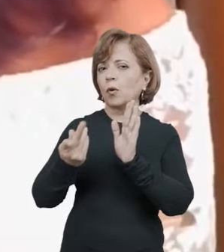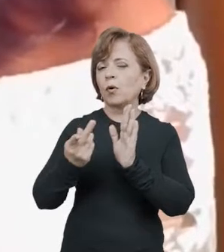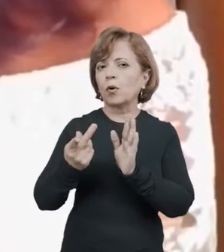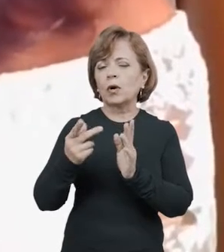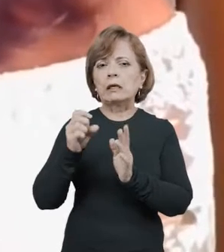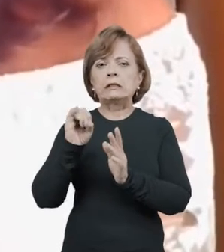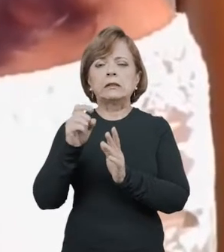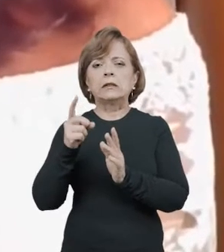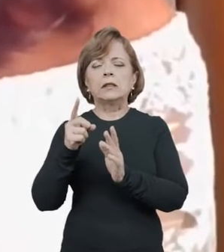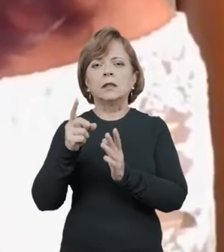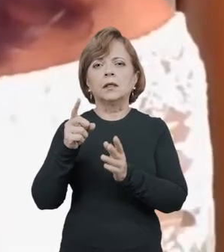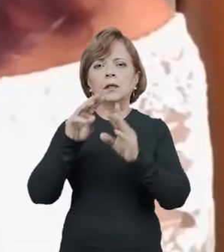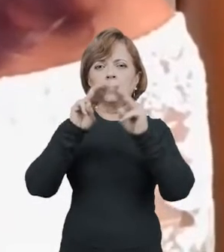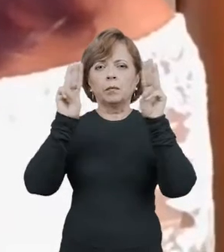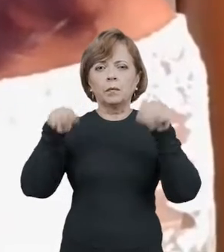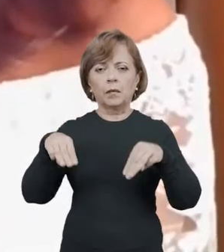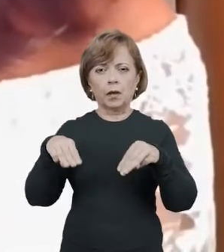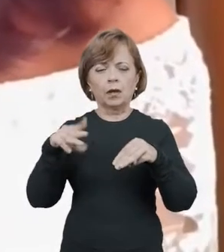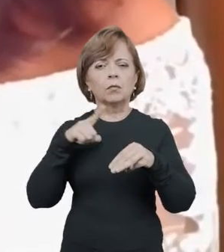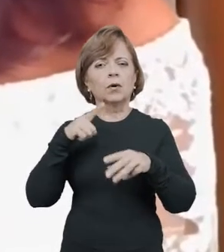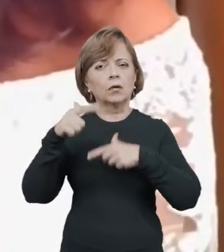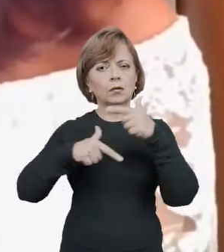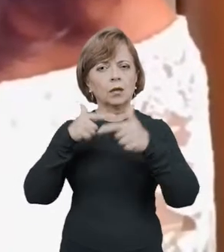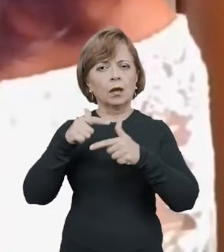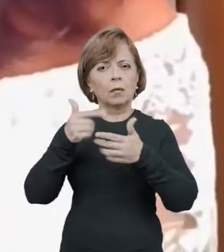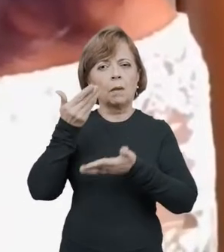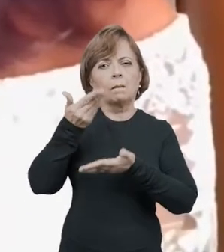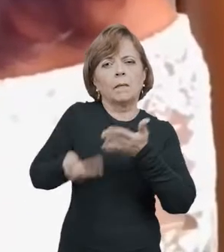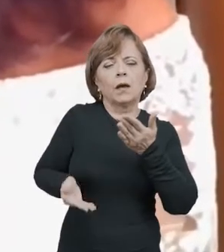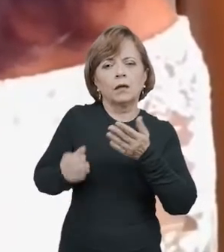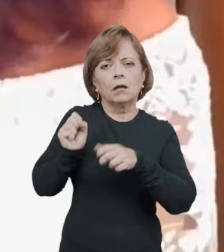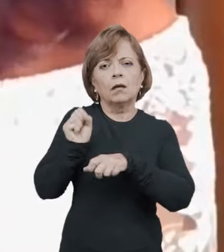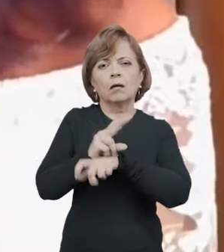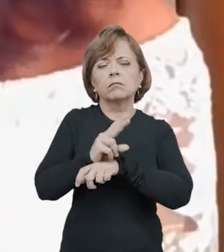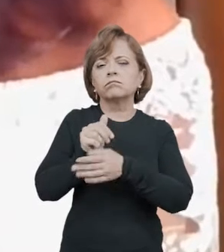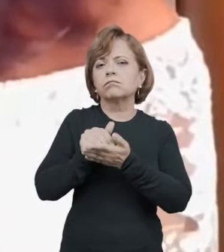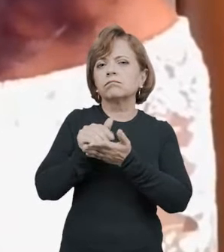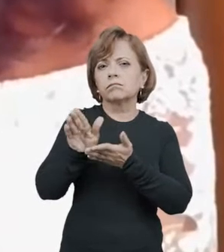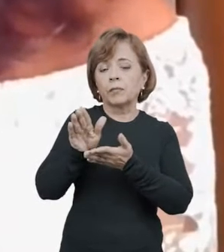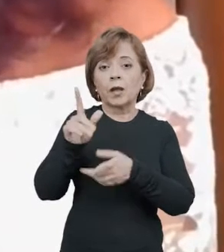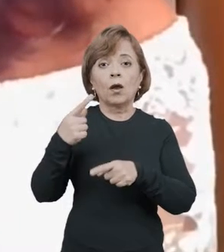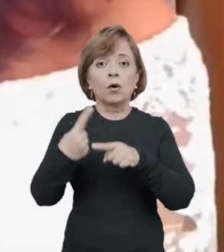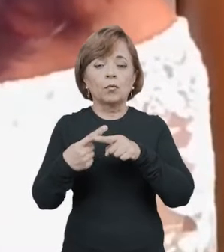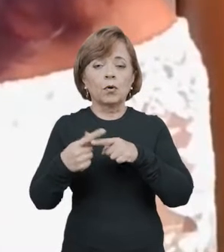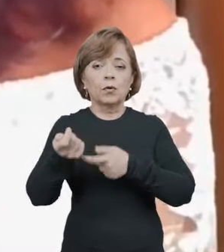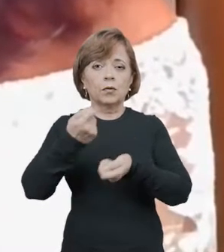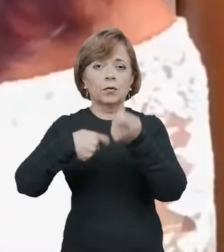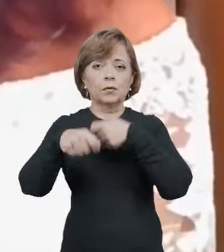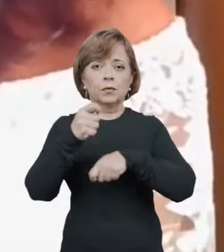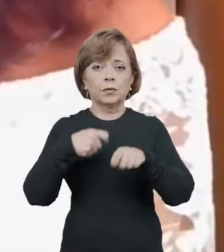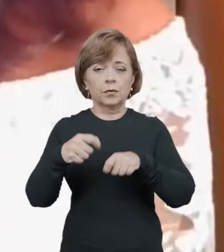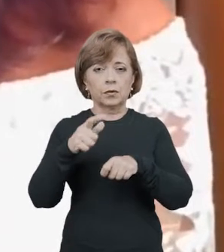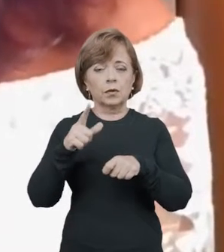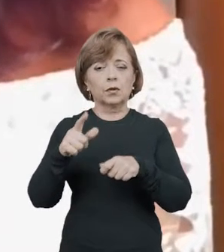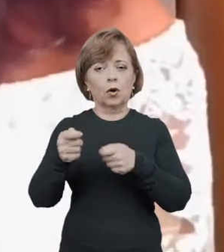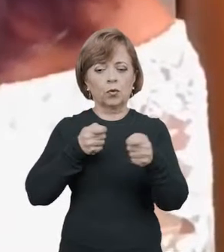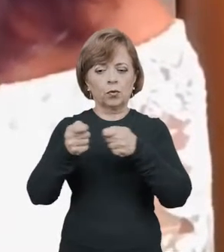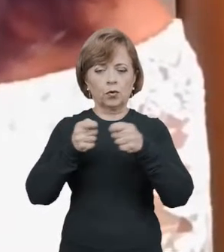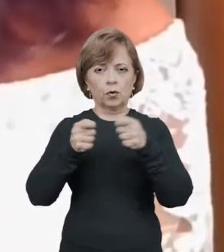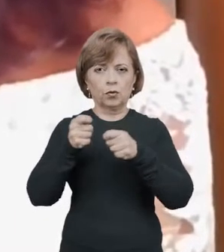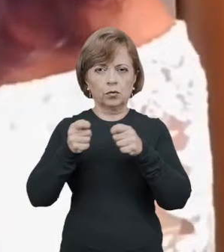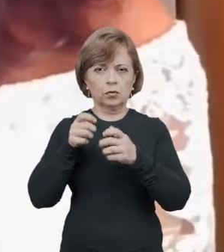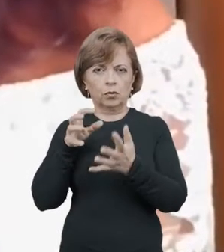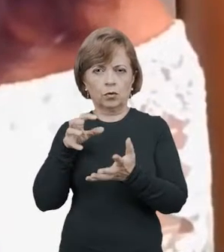de cargo de membros vitalícios do Ministério Público. Ela exerce também as atribuições administrativas concernentes ao